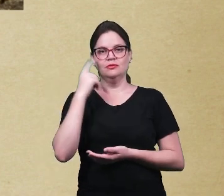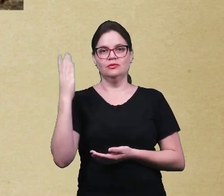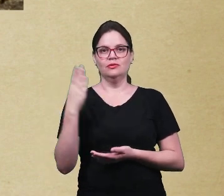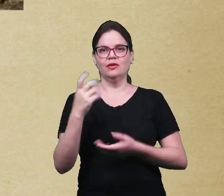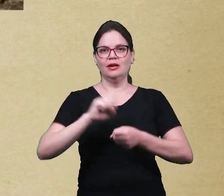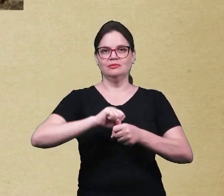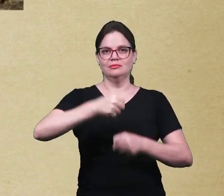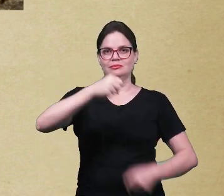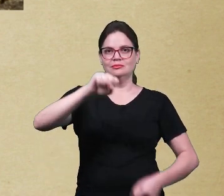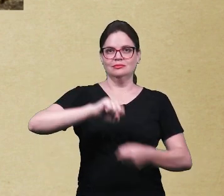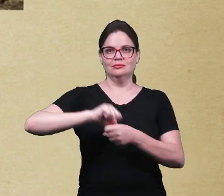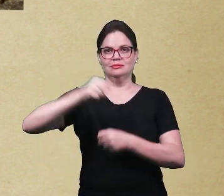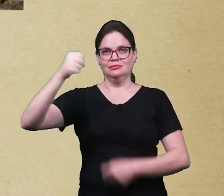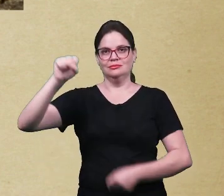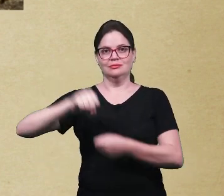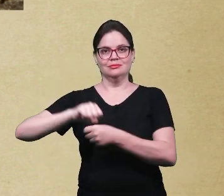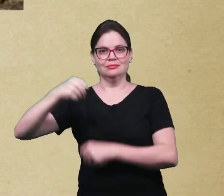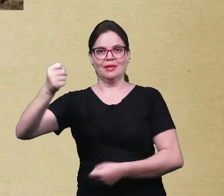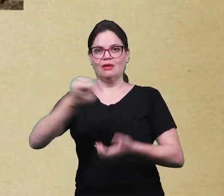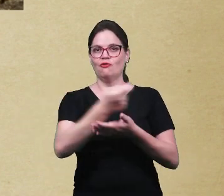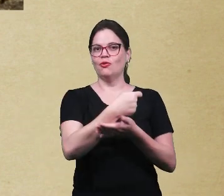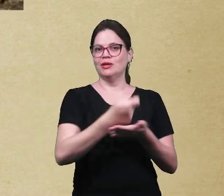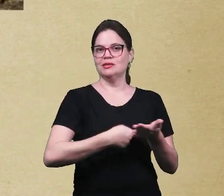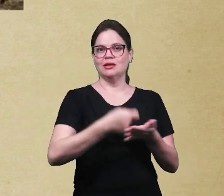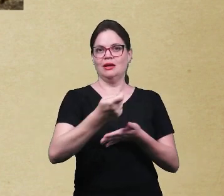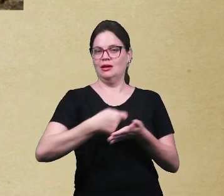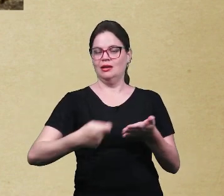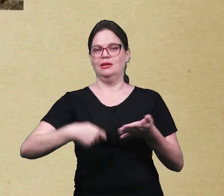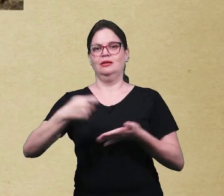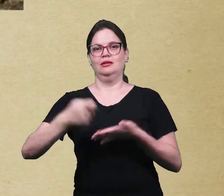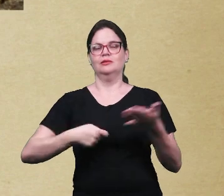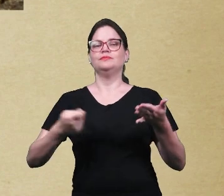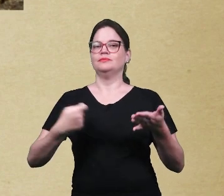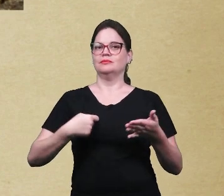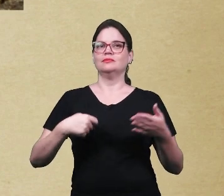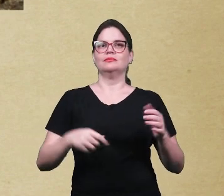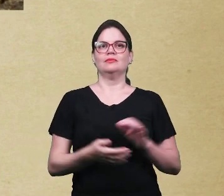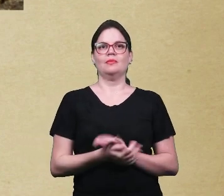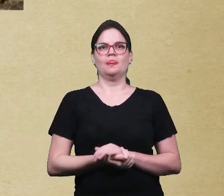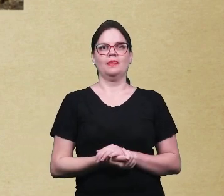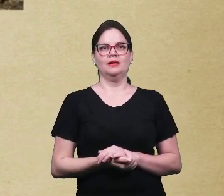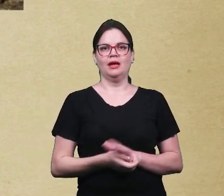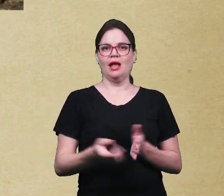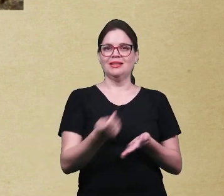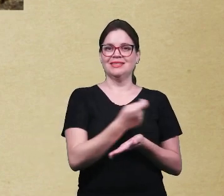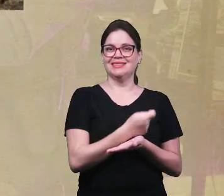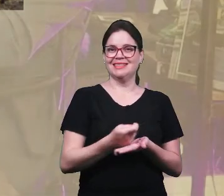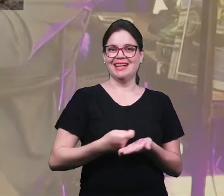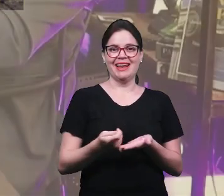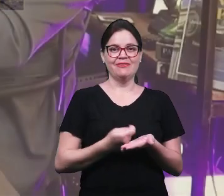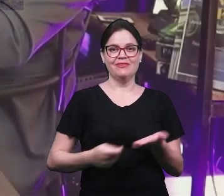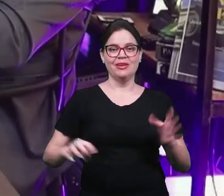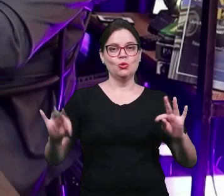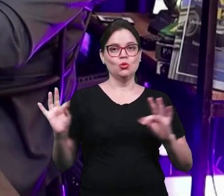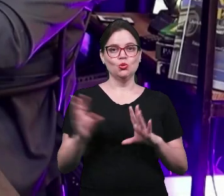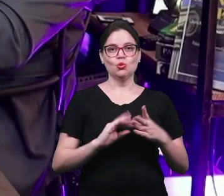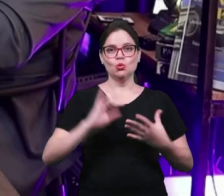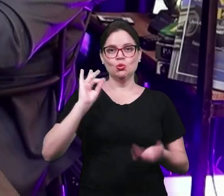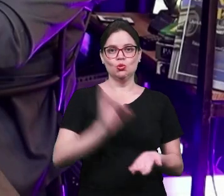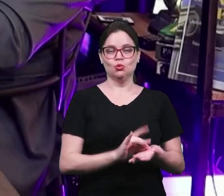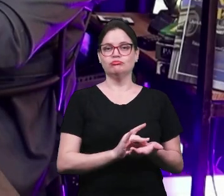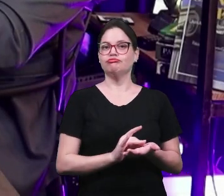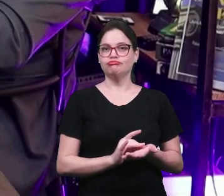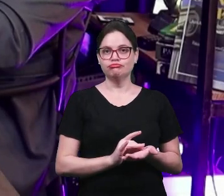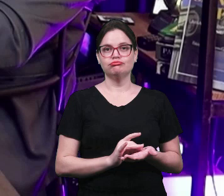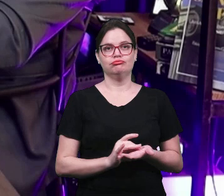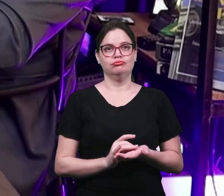deles, dos massoréticos, é que eles pegavam e transcreviam literalmente, eles chegavam ao